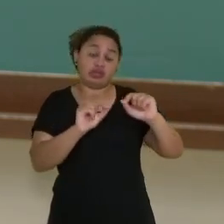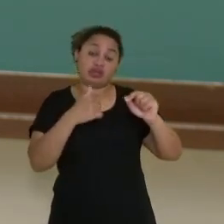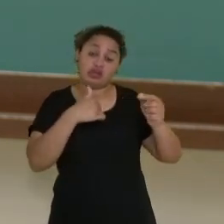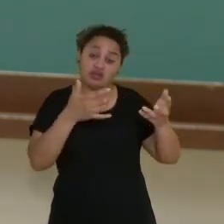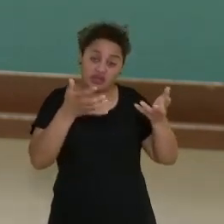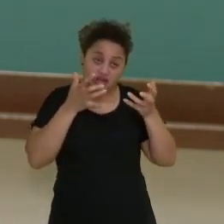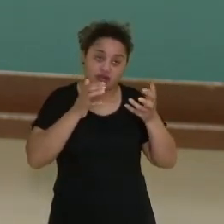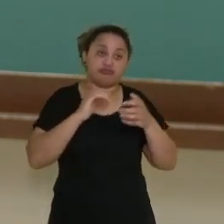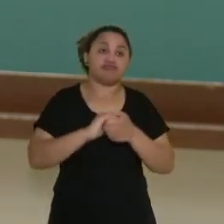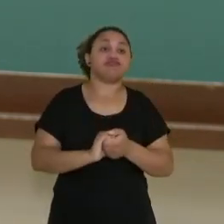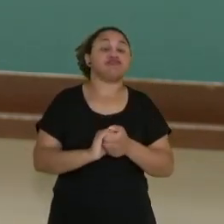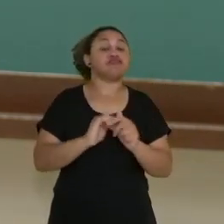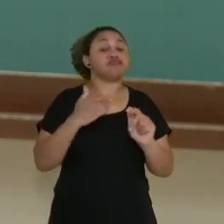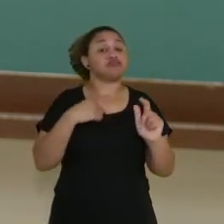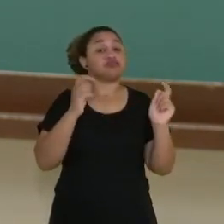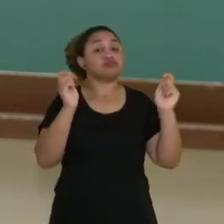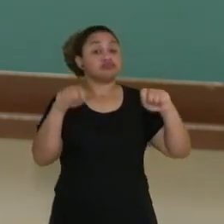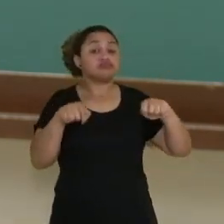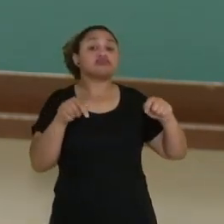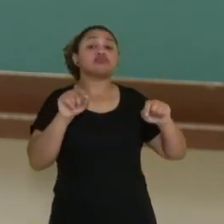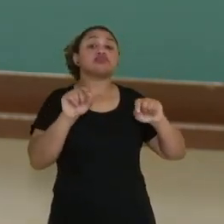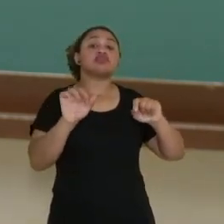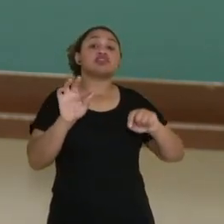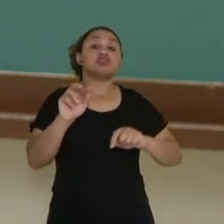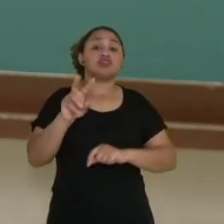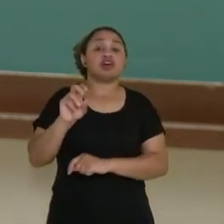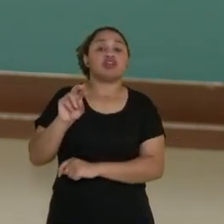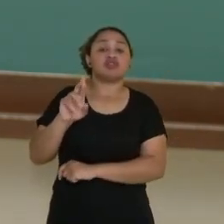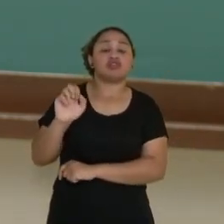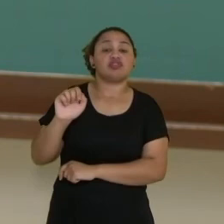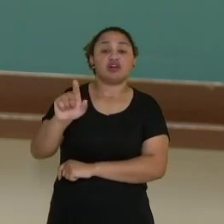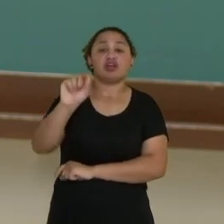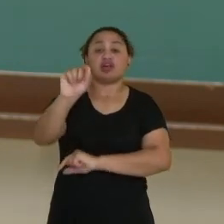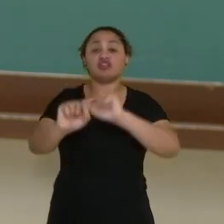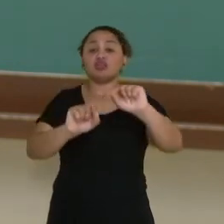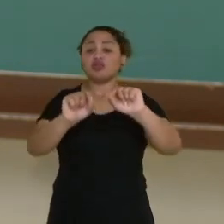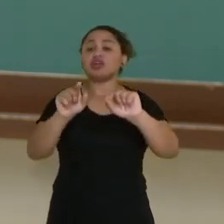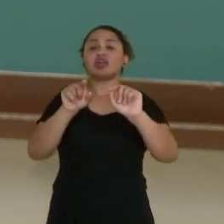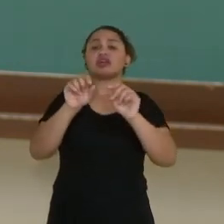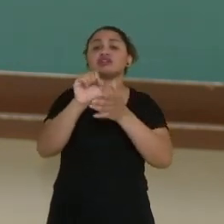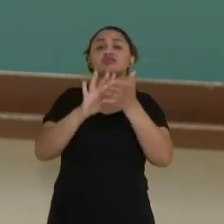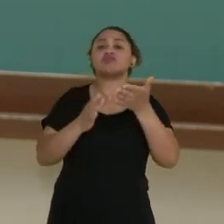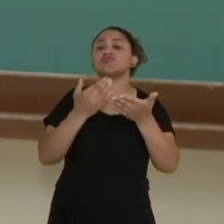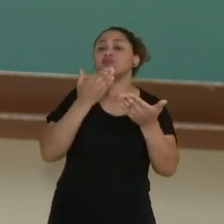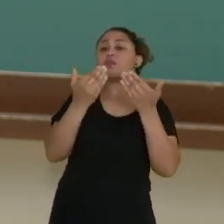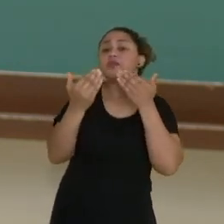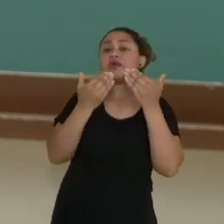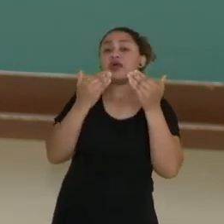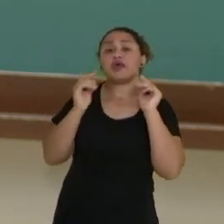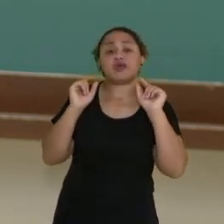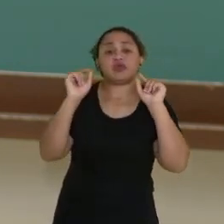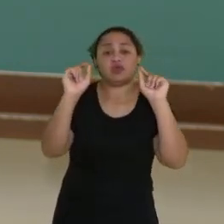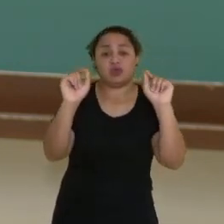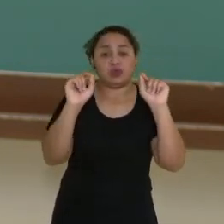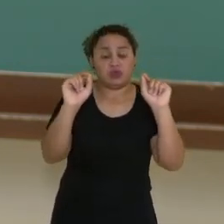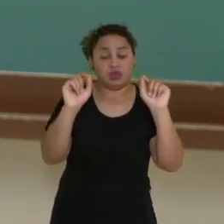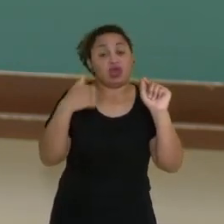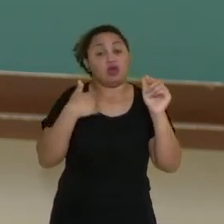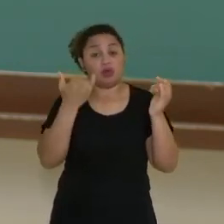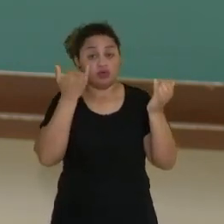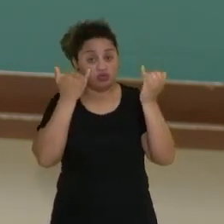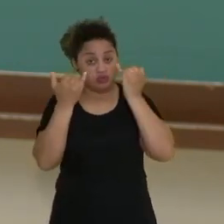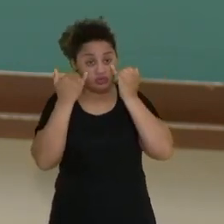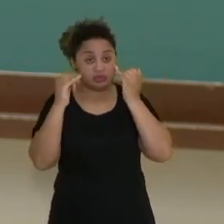Então, veja, a possibilidade favorável é sempre a condição que o teu exercício está te fornecendo